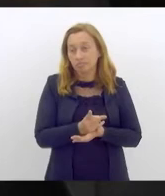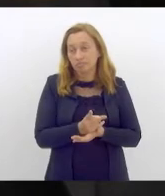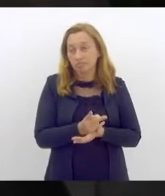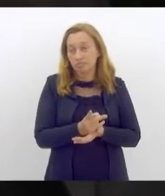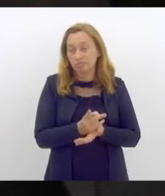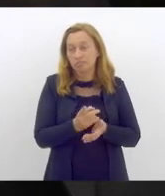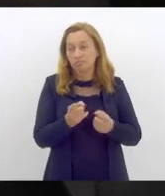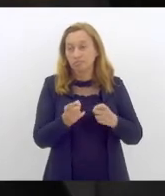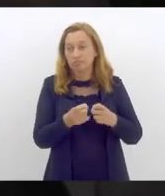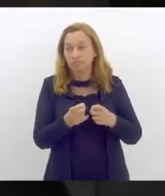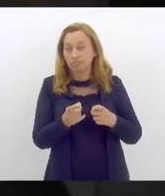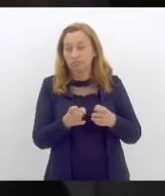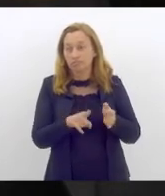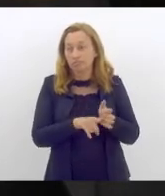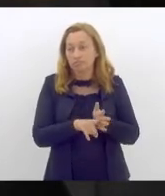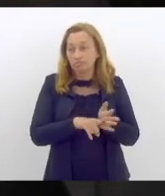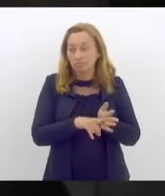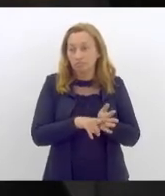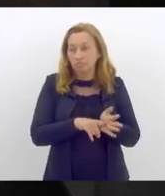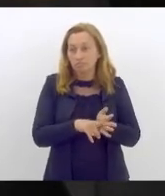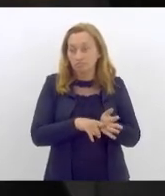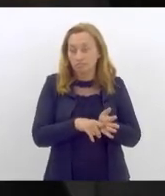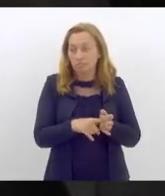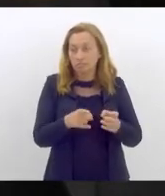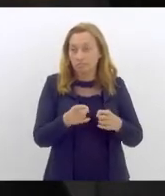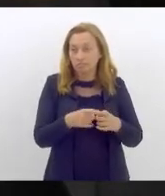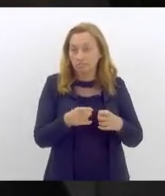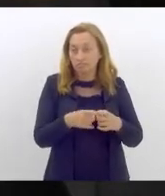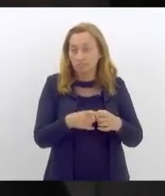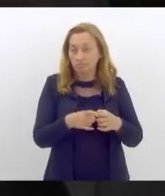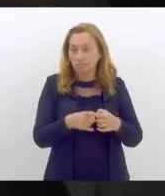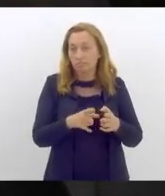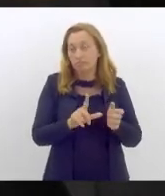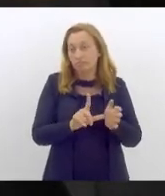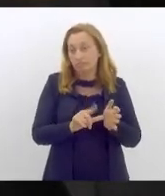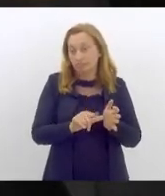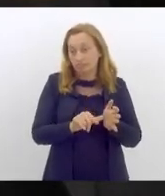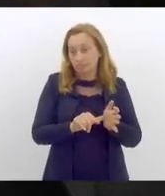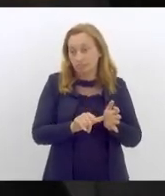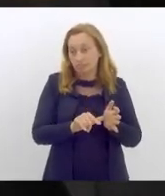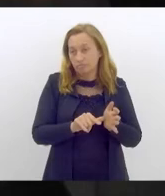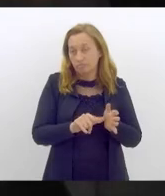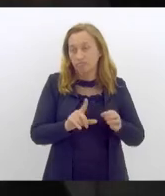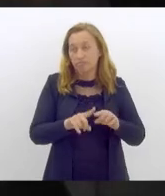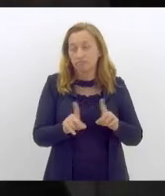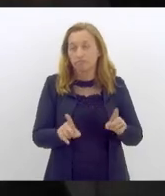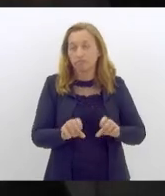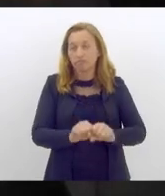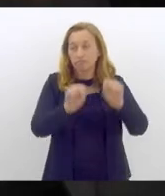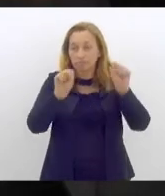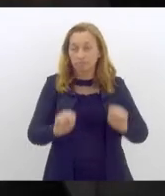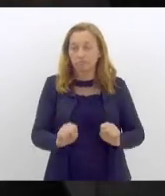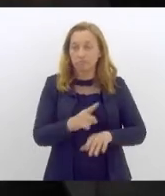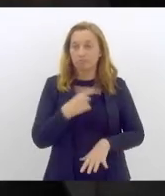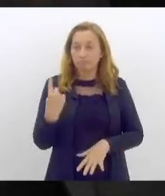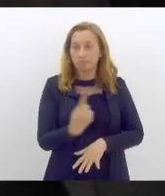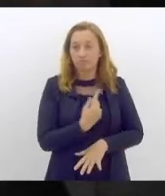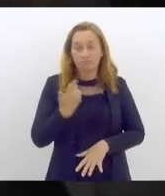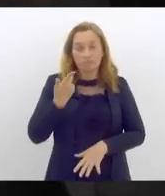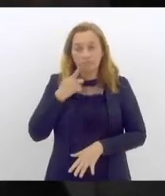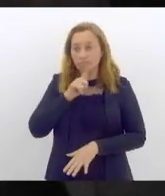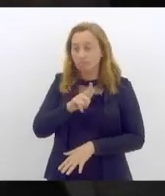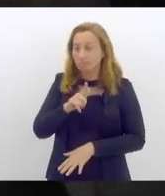o nosso sistema não é capaz de dar conta nos